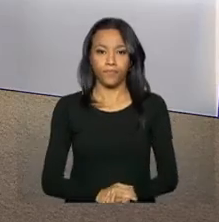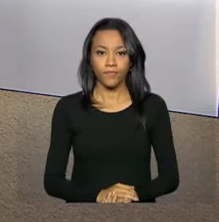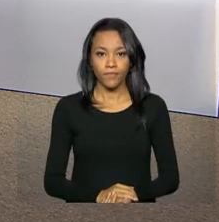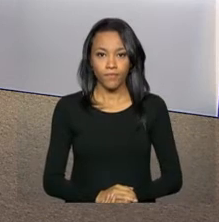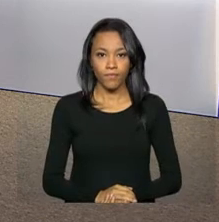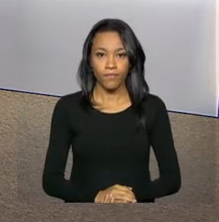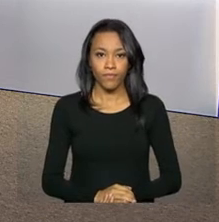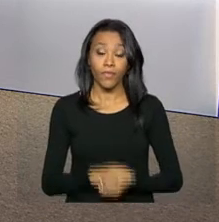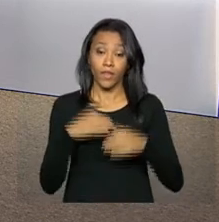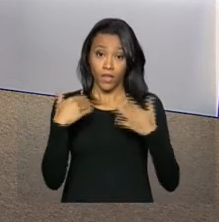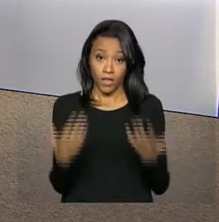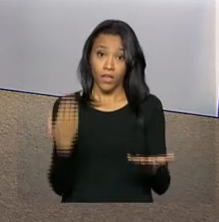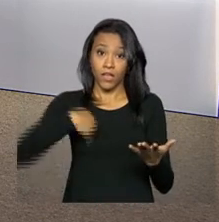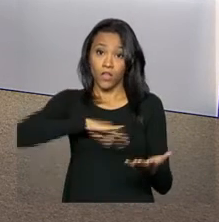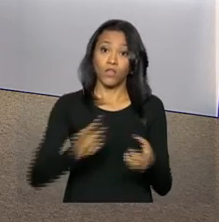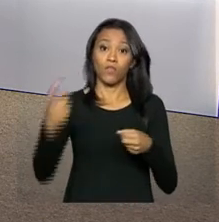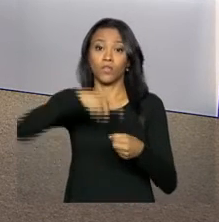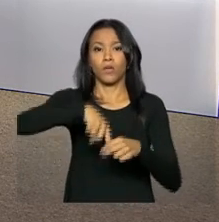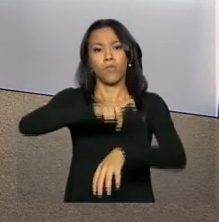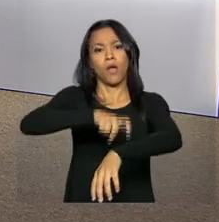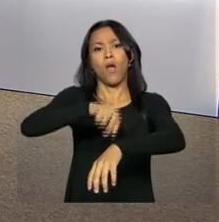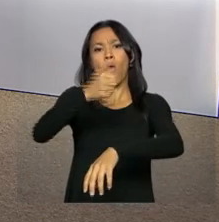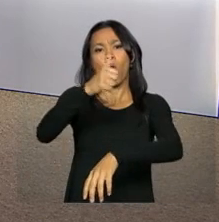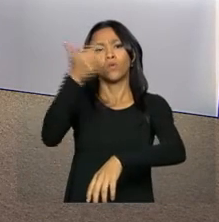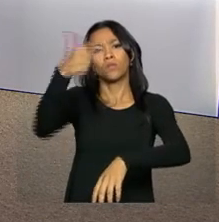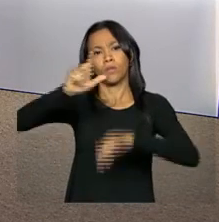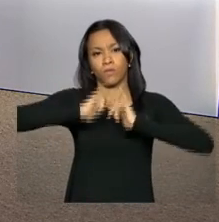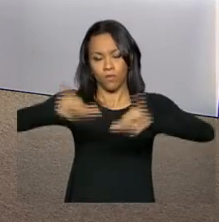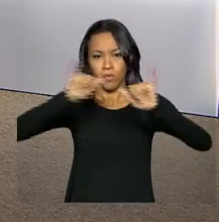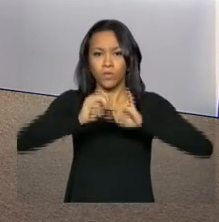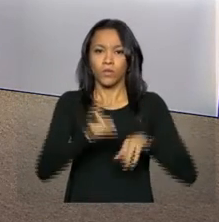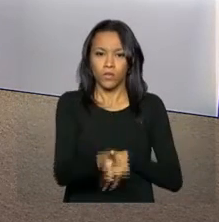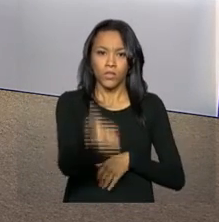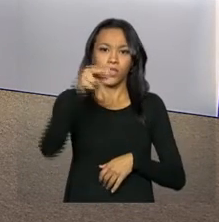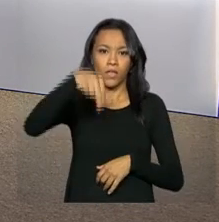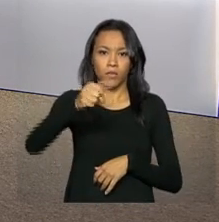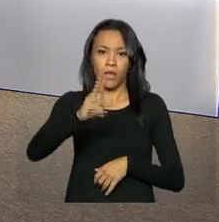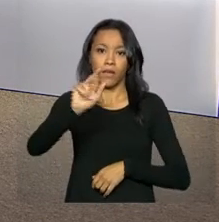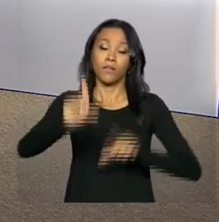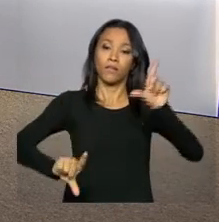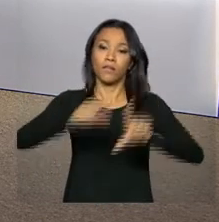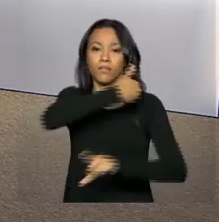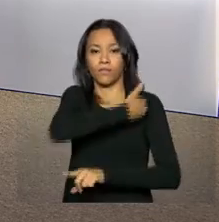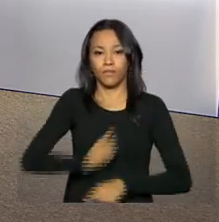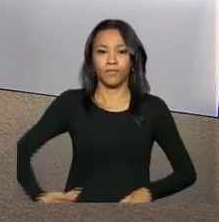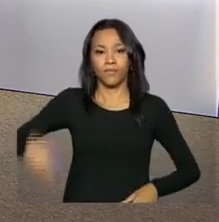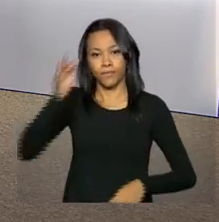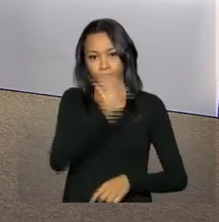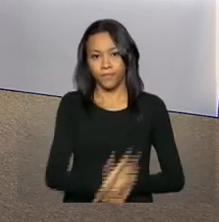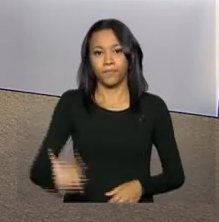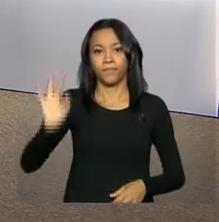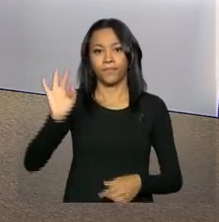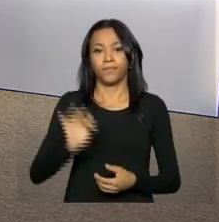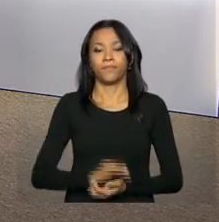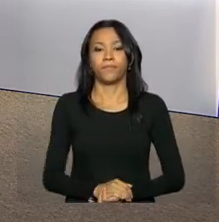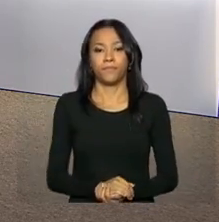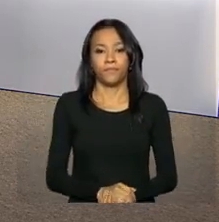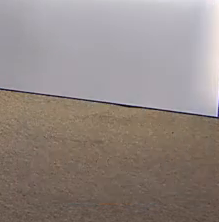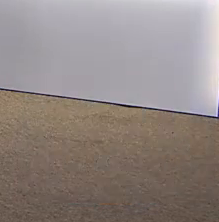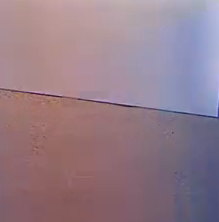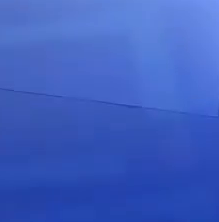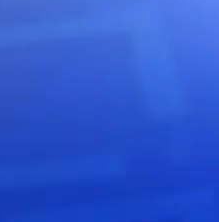e nós voltamos às 11 horas com outras informações continue com a gente na nbr a tv do governo federal